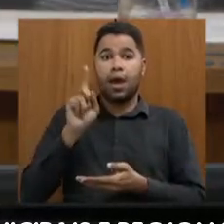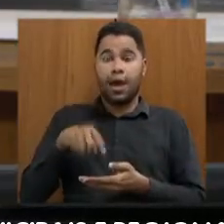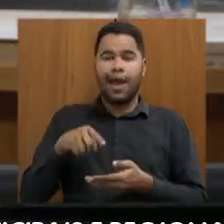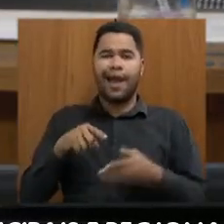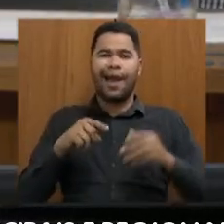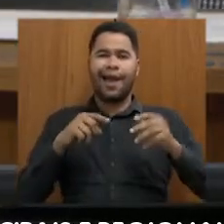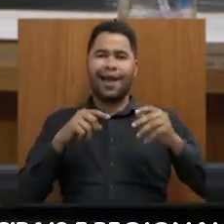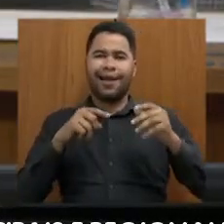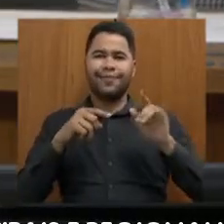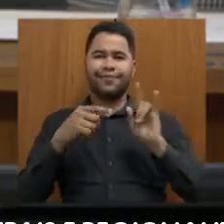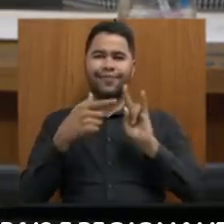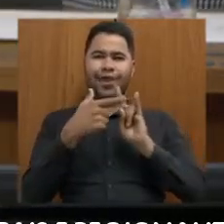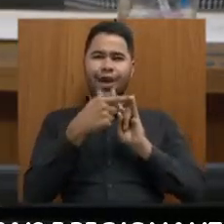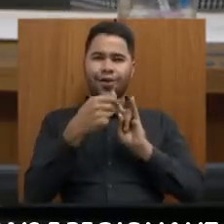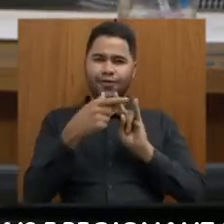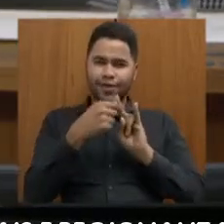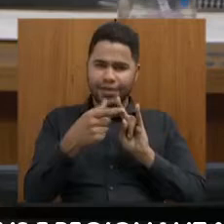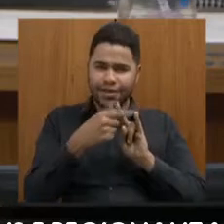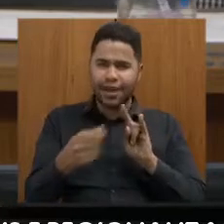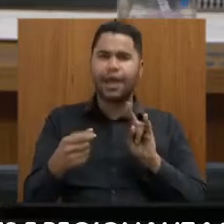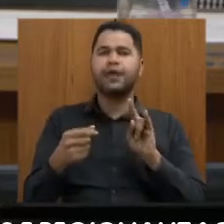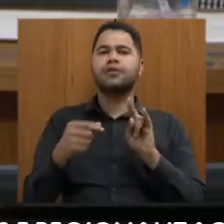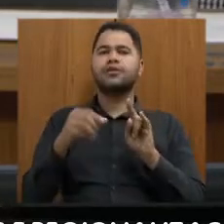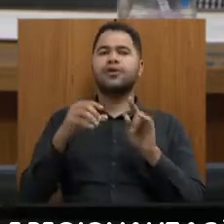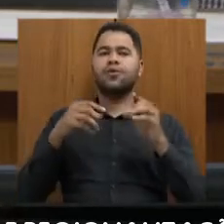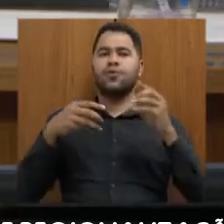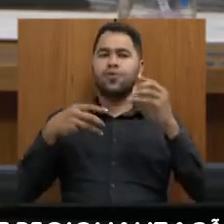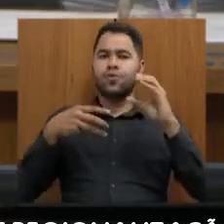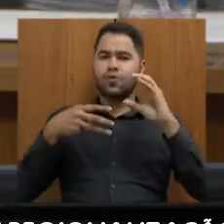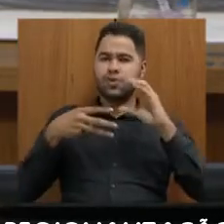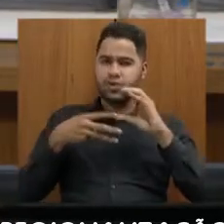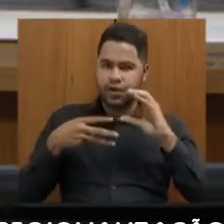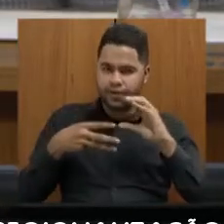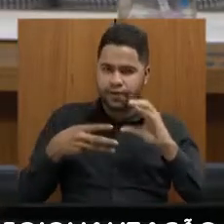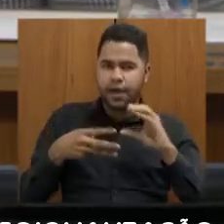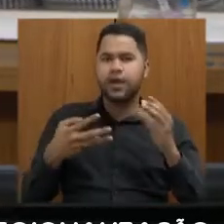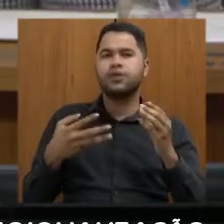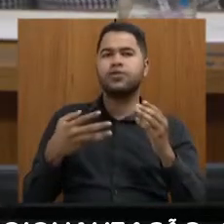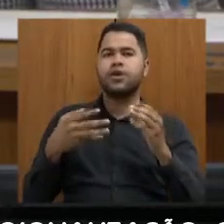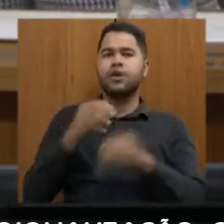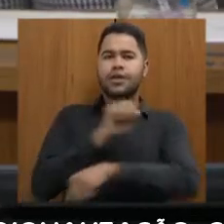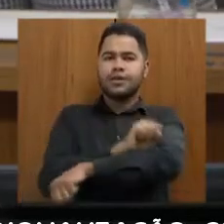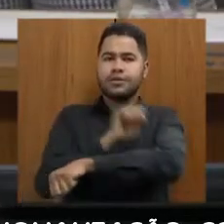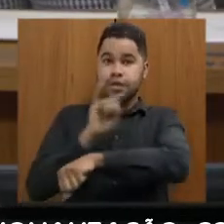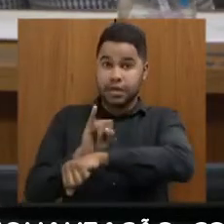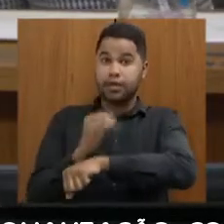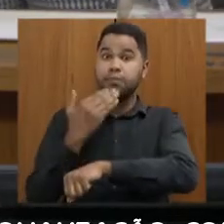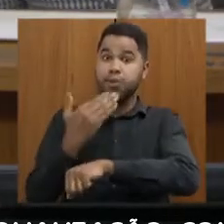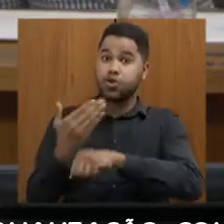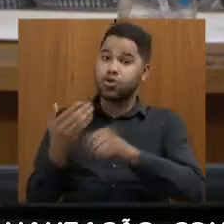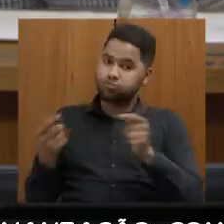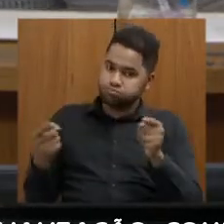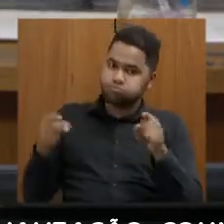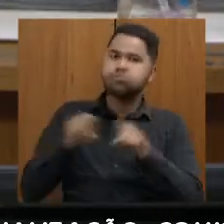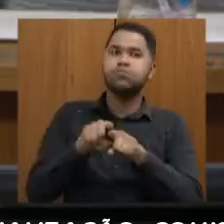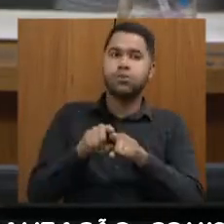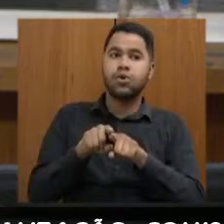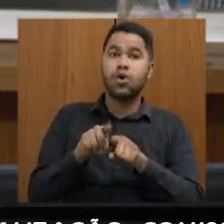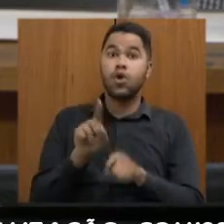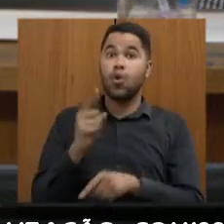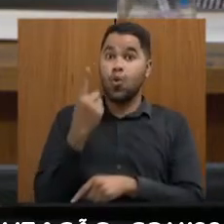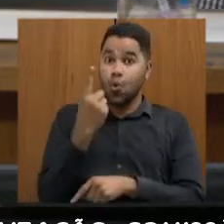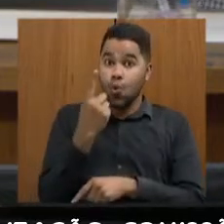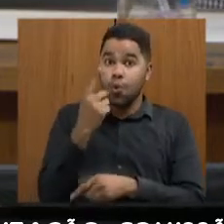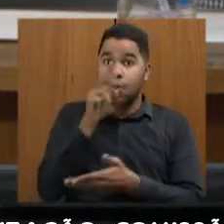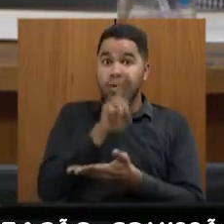Preto Juiz de Fora o CEFET o SENAI Então já pedindo para entrar tão de um aniver Oi